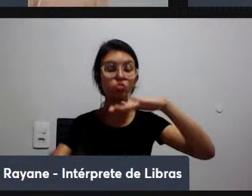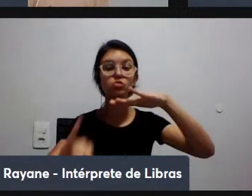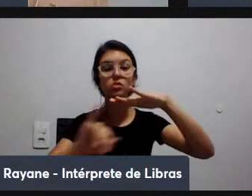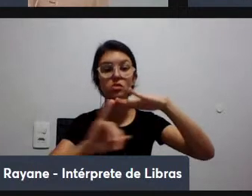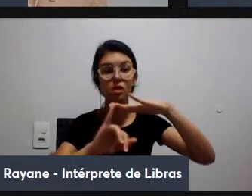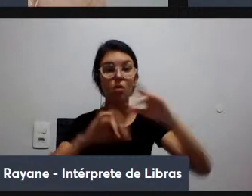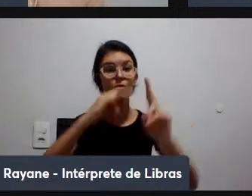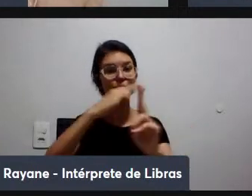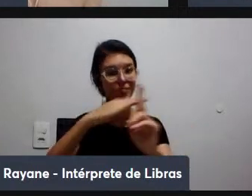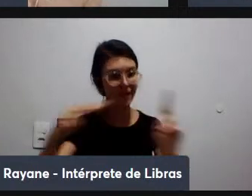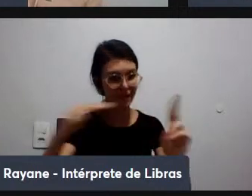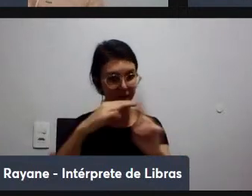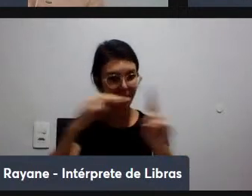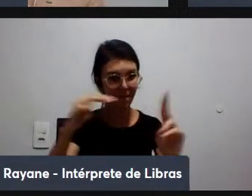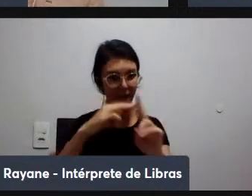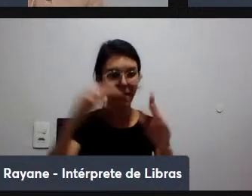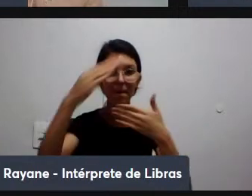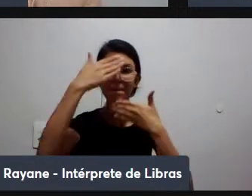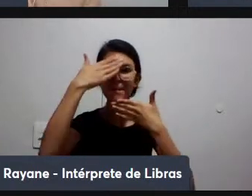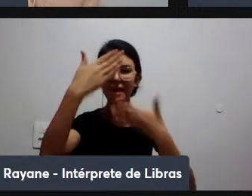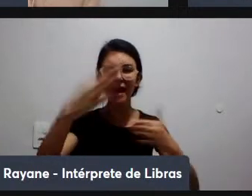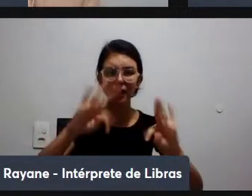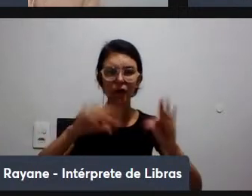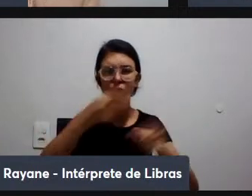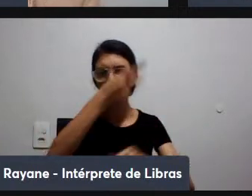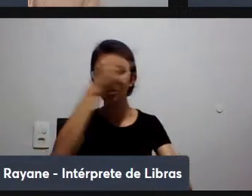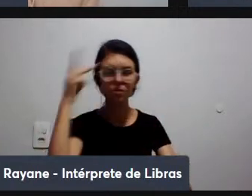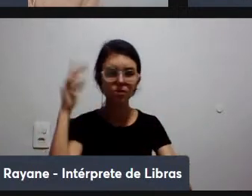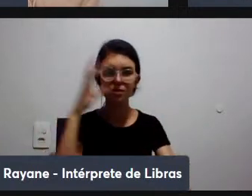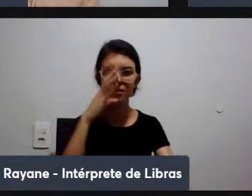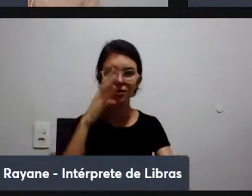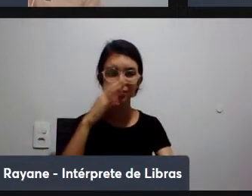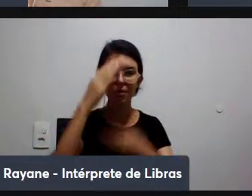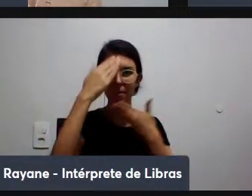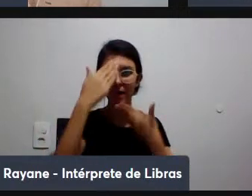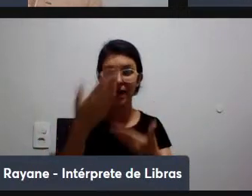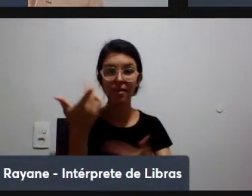de Brasília. Muito obrigado a todos, gratidão e até